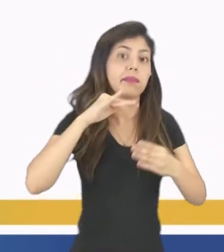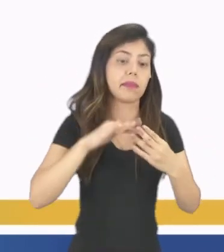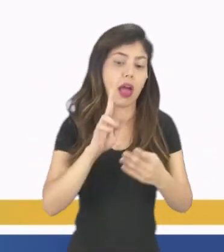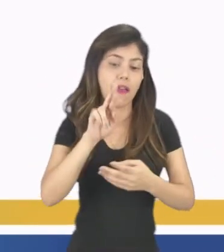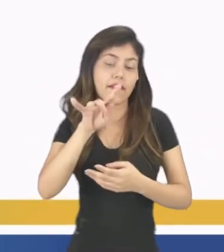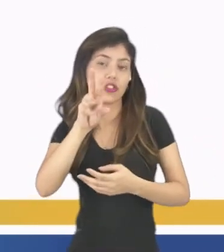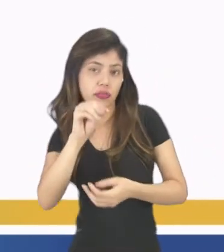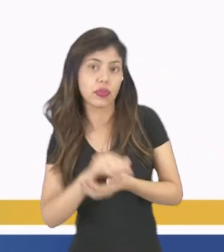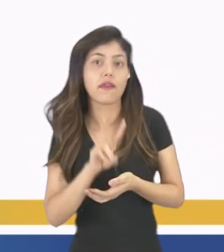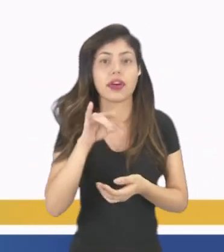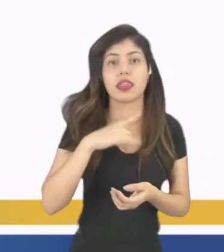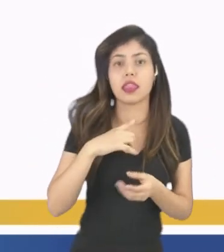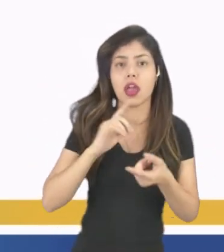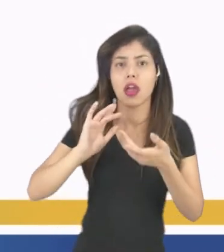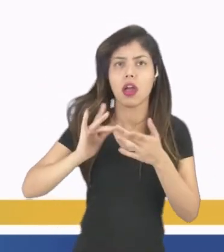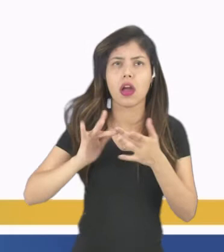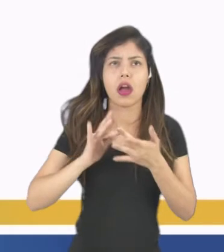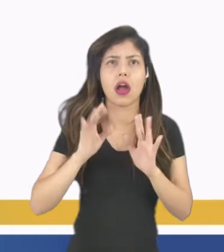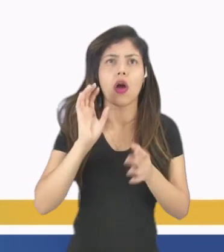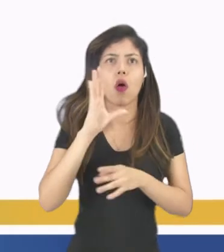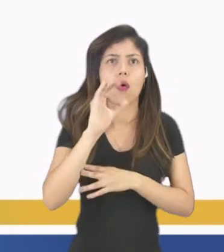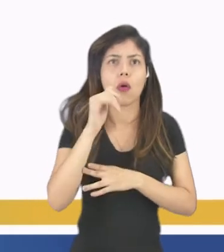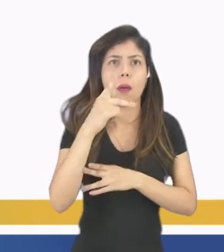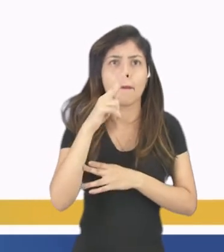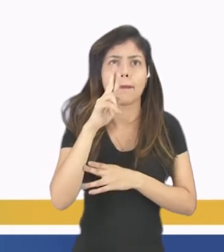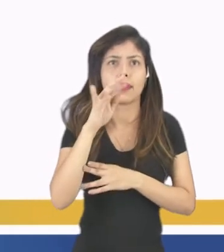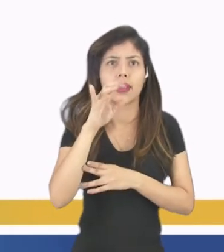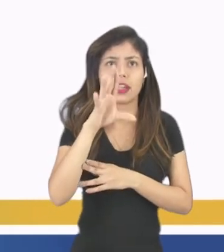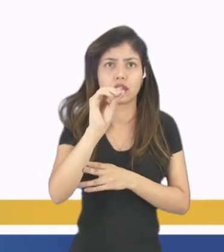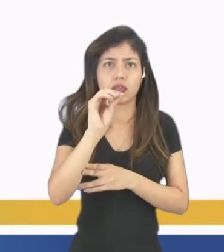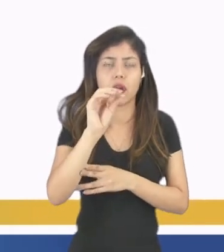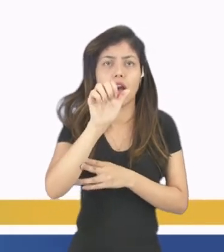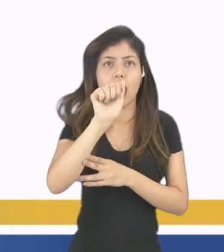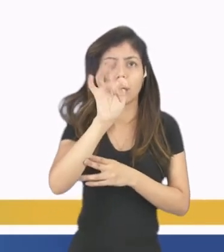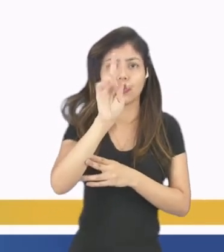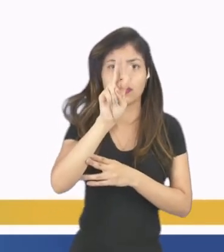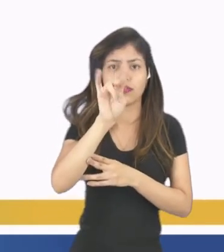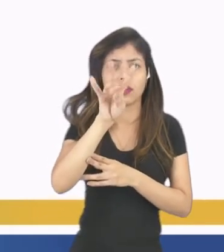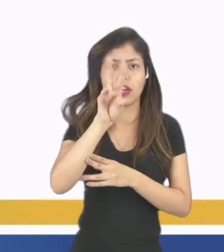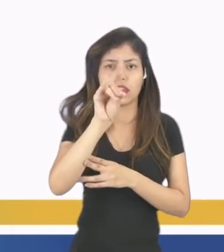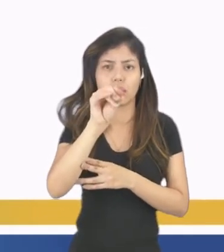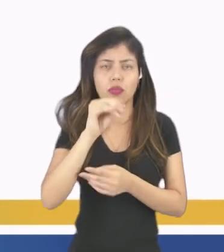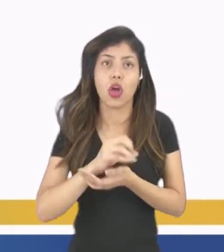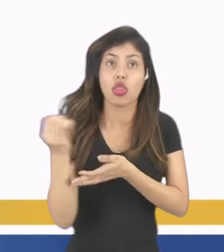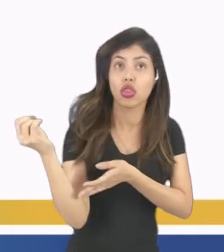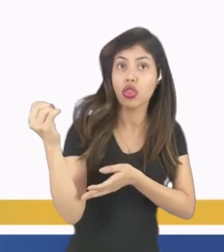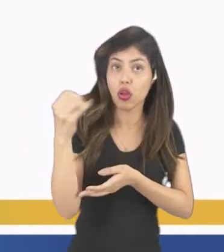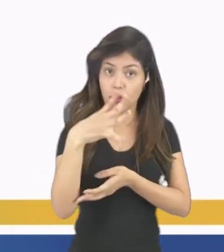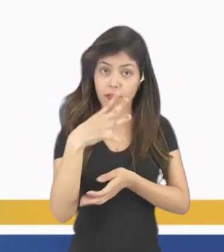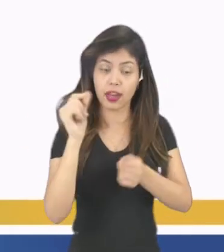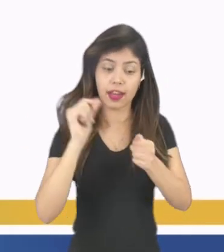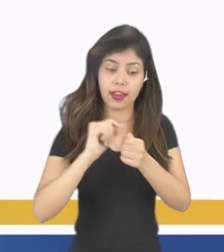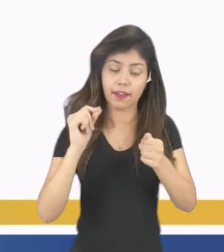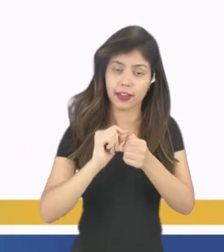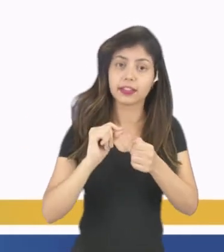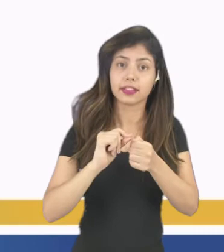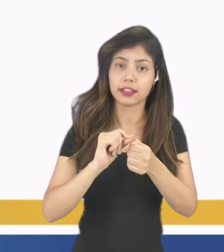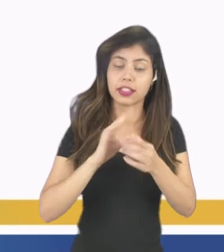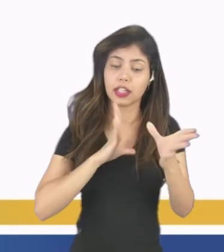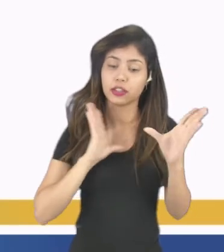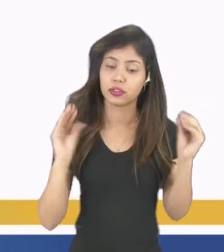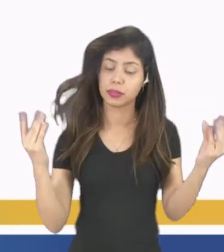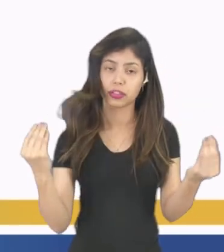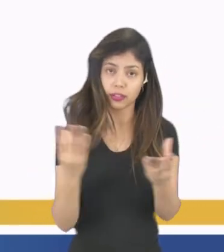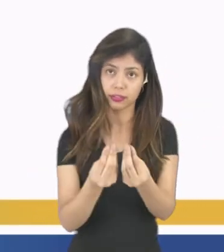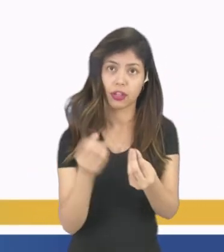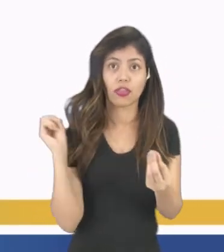efetivo, a gente vai ter um complexo ativado. O que seria isso? Seria a nova substância que está sendo formado e é que